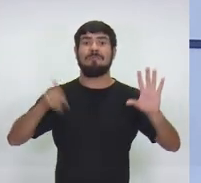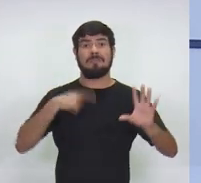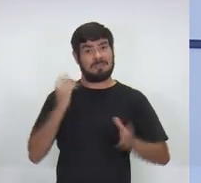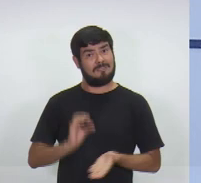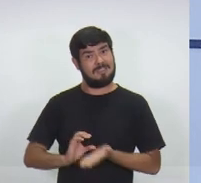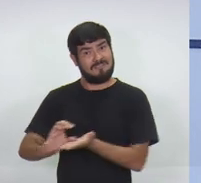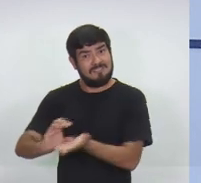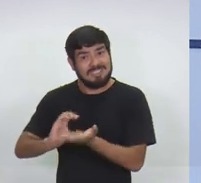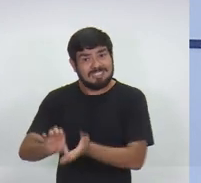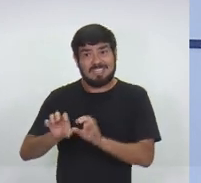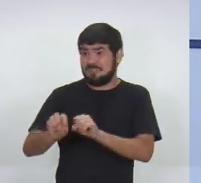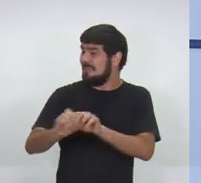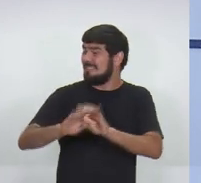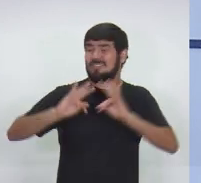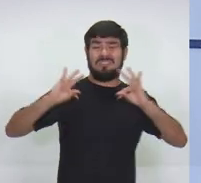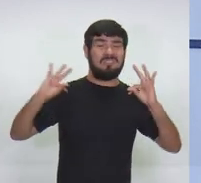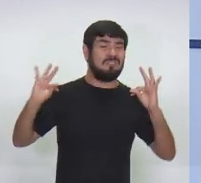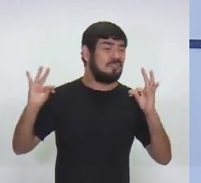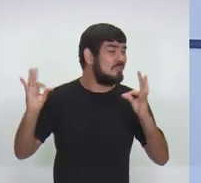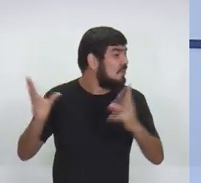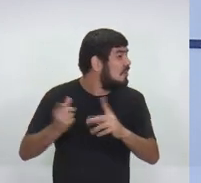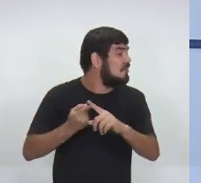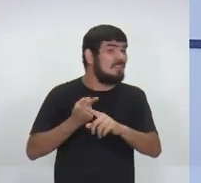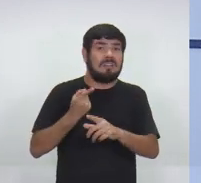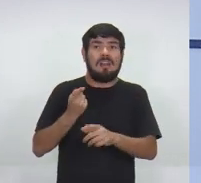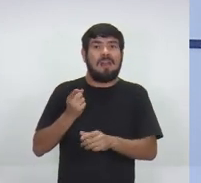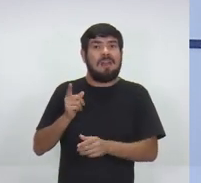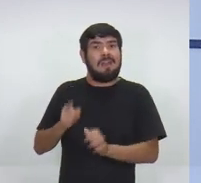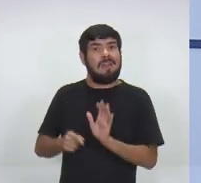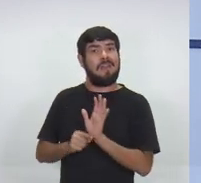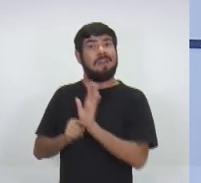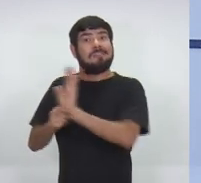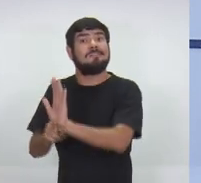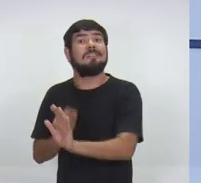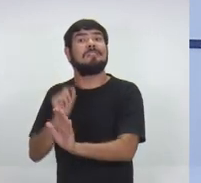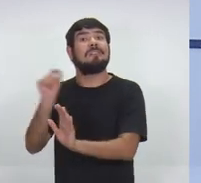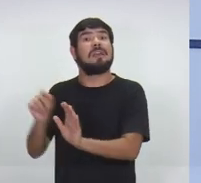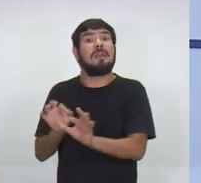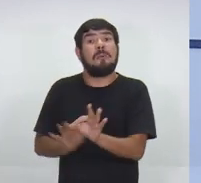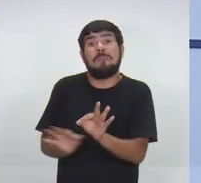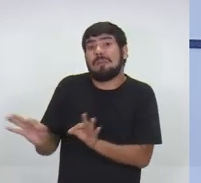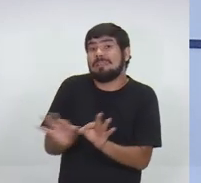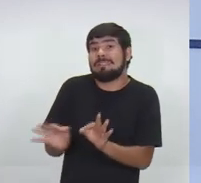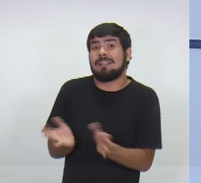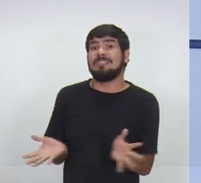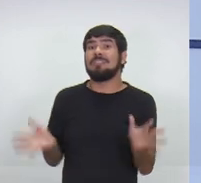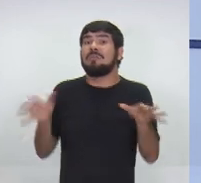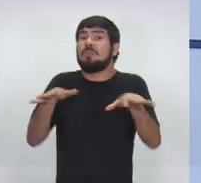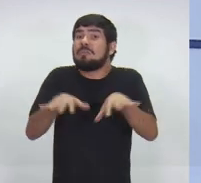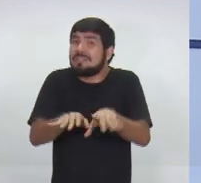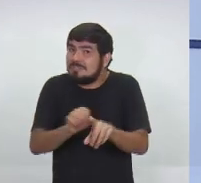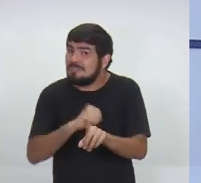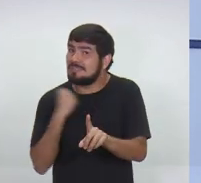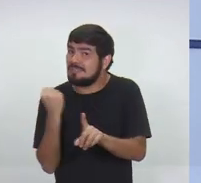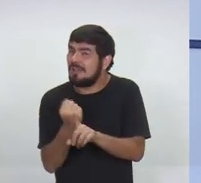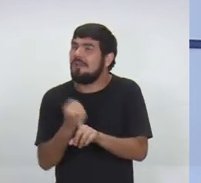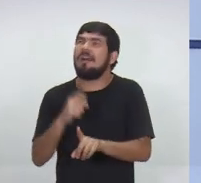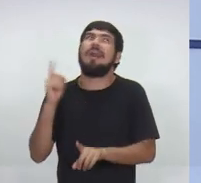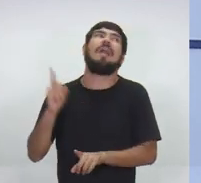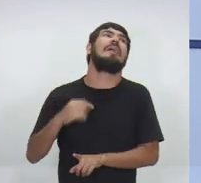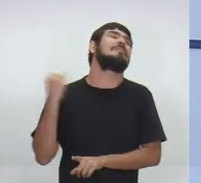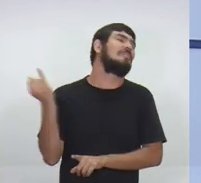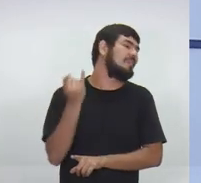amazonas em todos os aspectos é favorecendo acima de tudo o processo de inclusão social e aí um dado importante